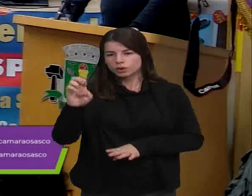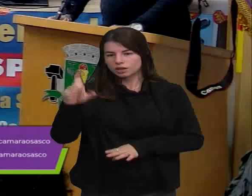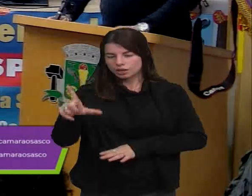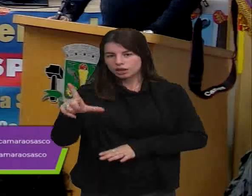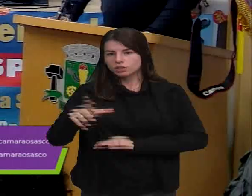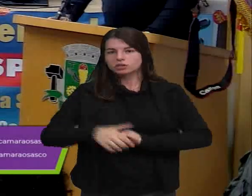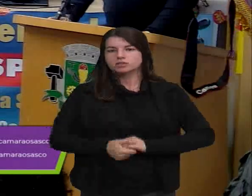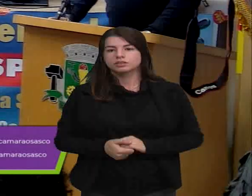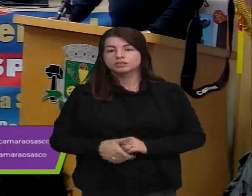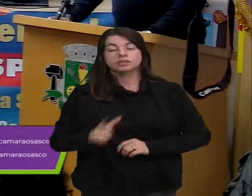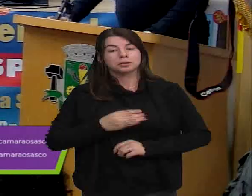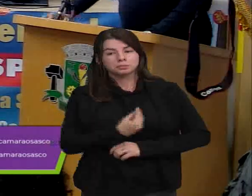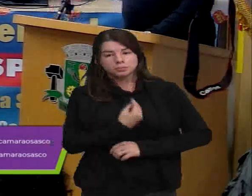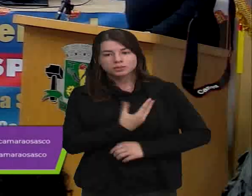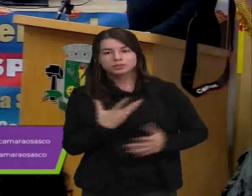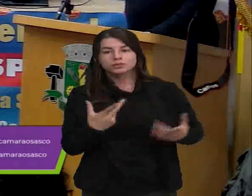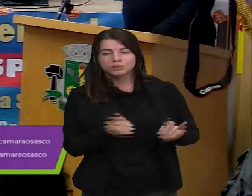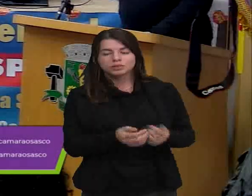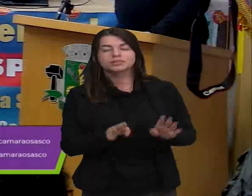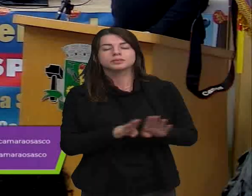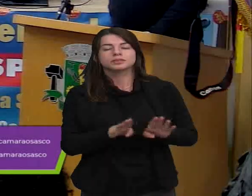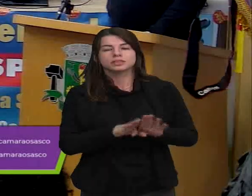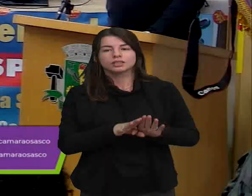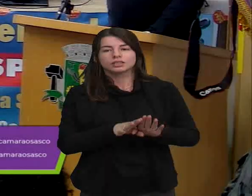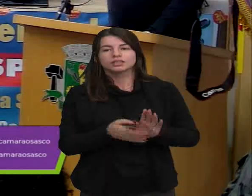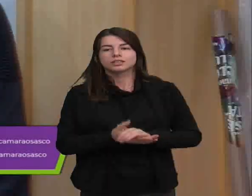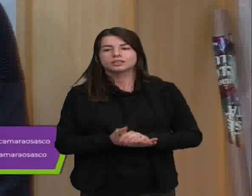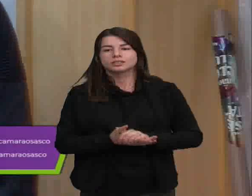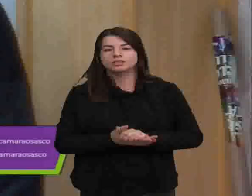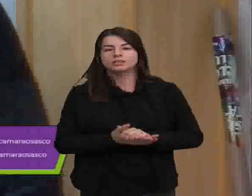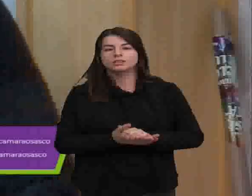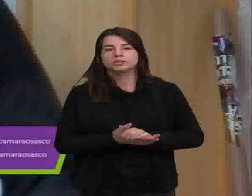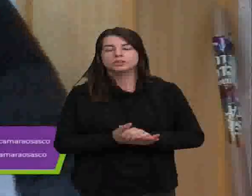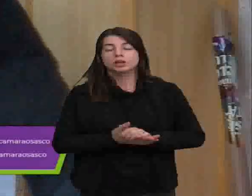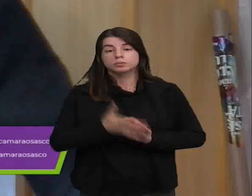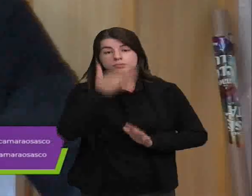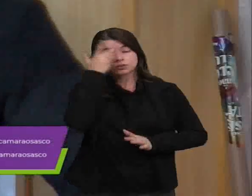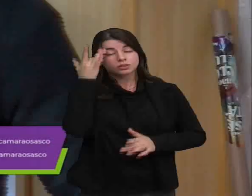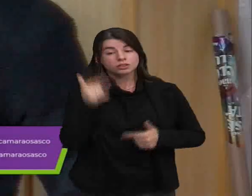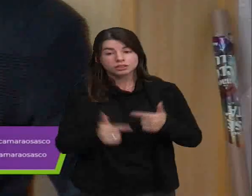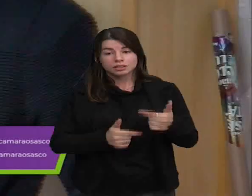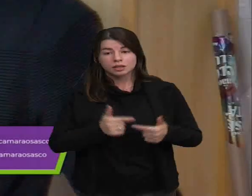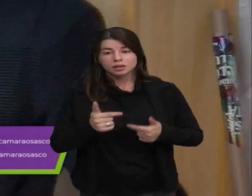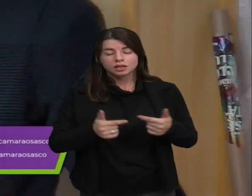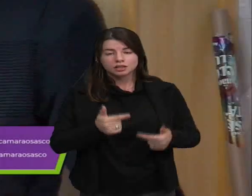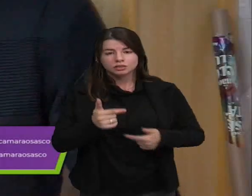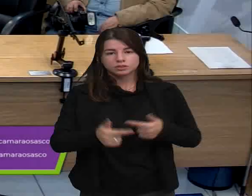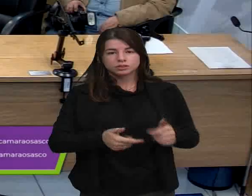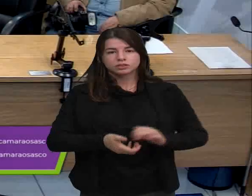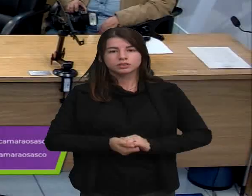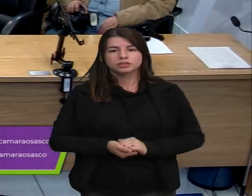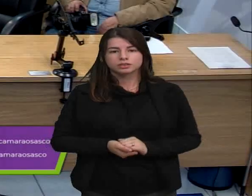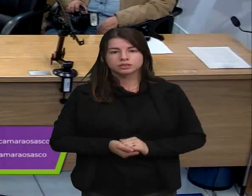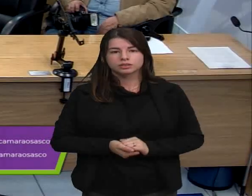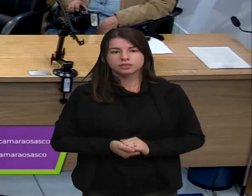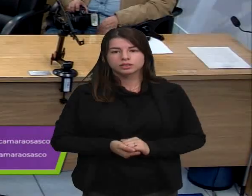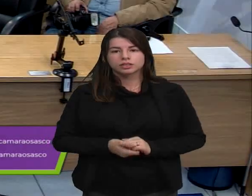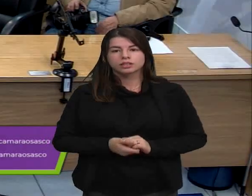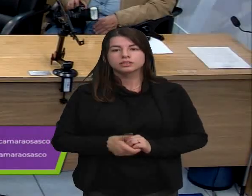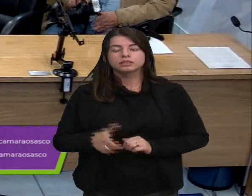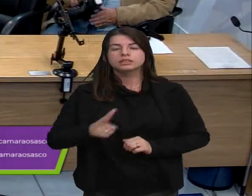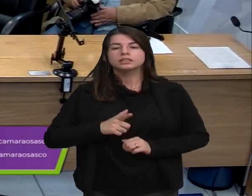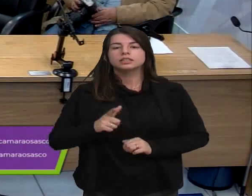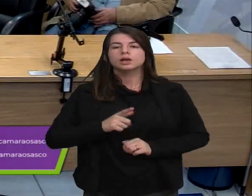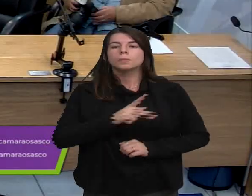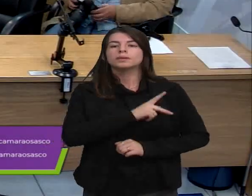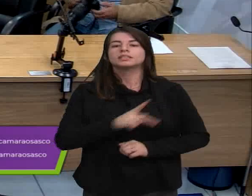e não poderia deixar de cumprimentar o meu amigo colega do Partido dos Trabalhadores que foi vereador e presidente dessa casa que está aqui o